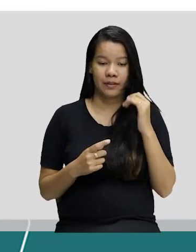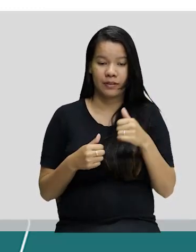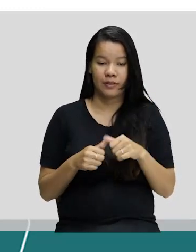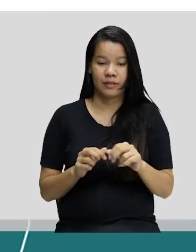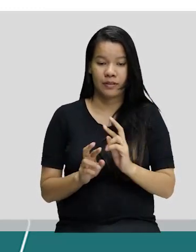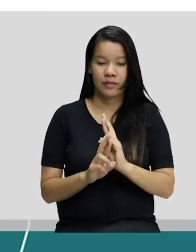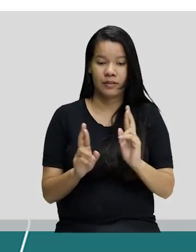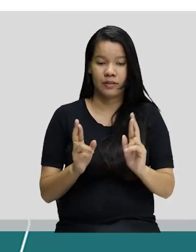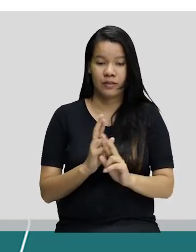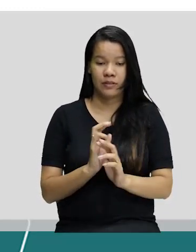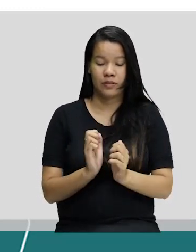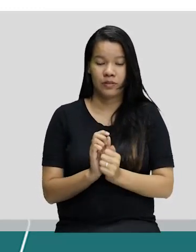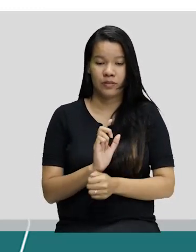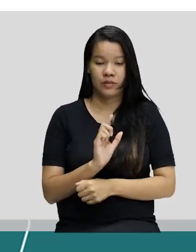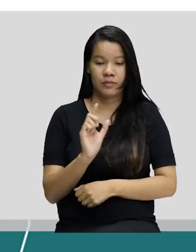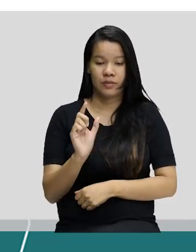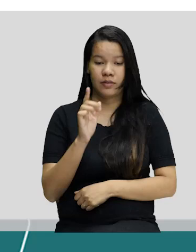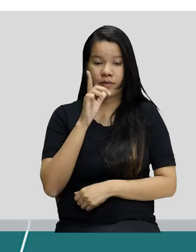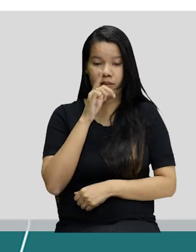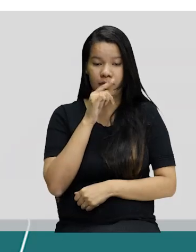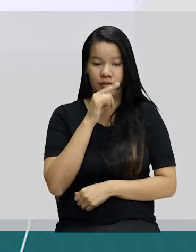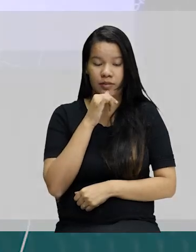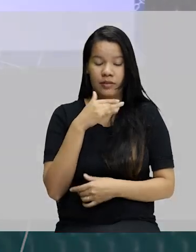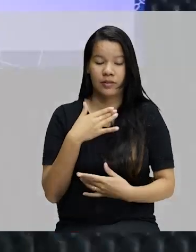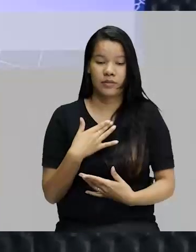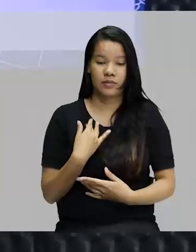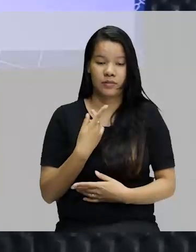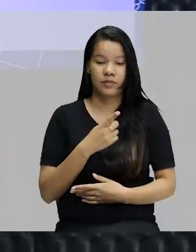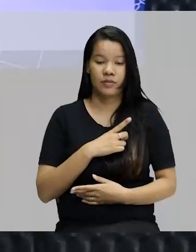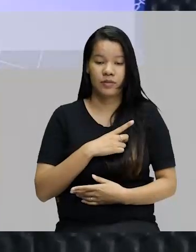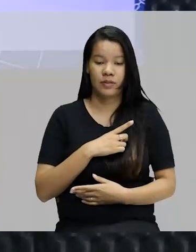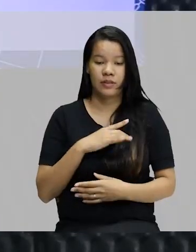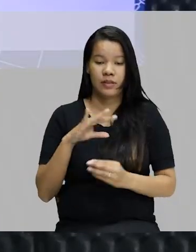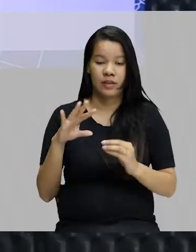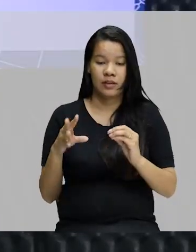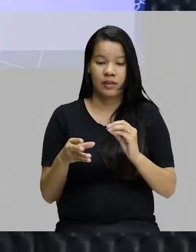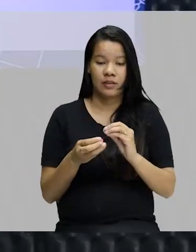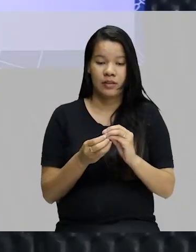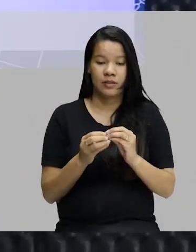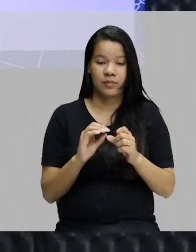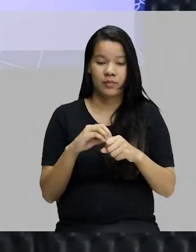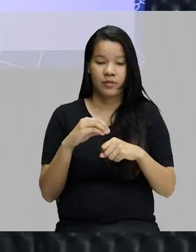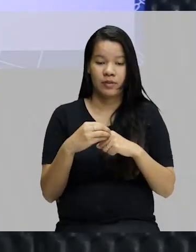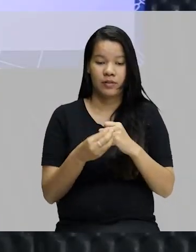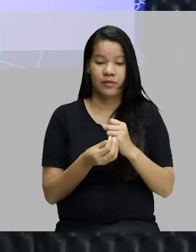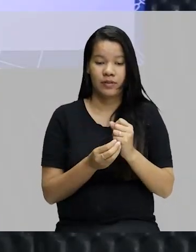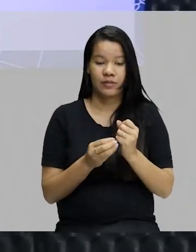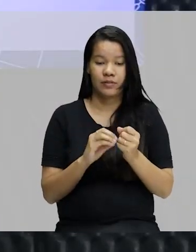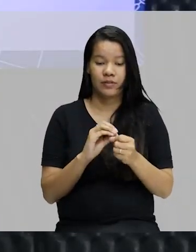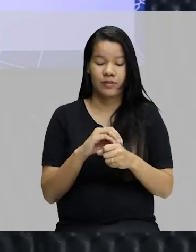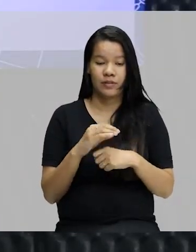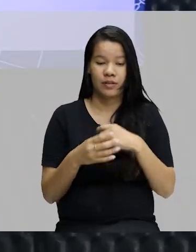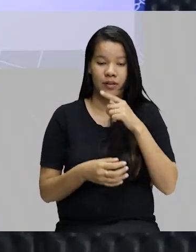relacionado com o termo água, com água. Então, nós vamos acrescentar a molécula de água a um